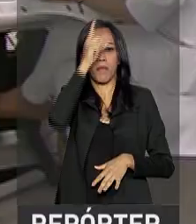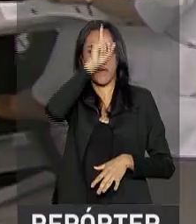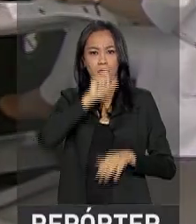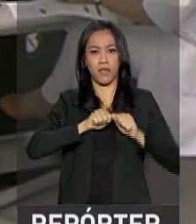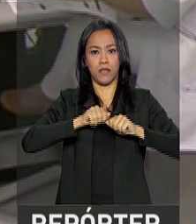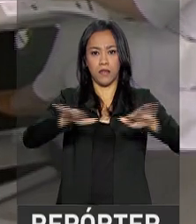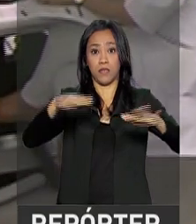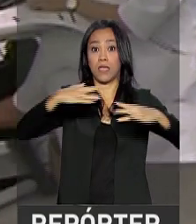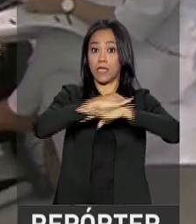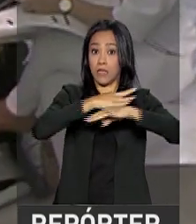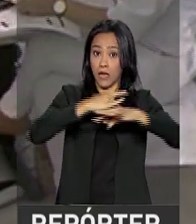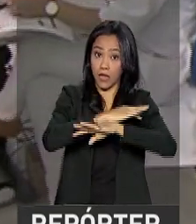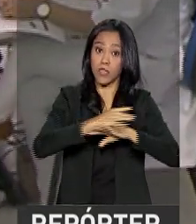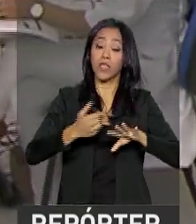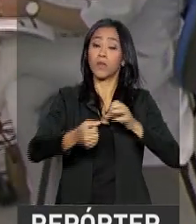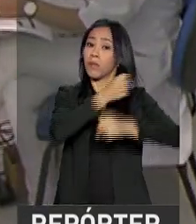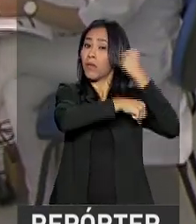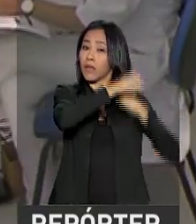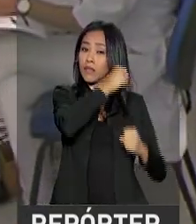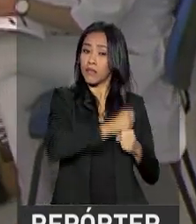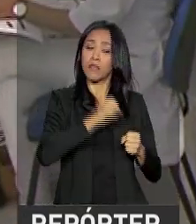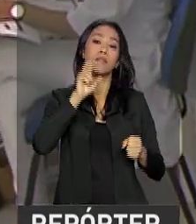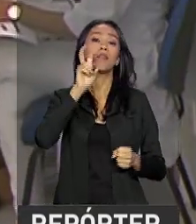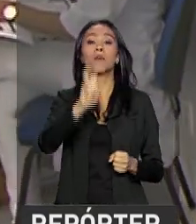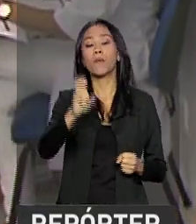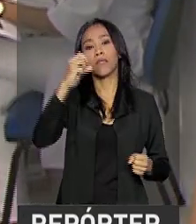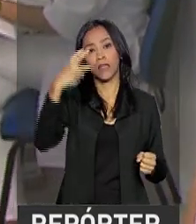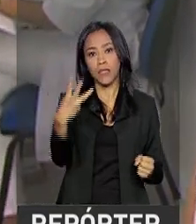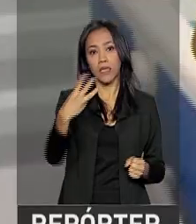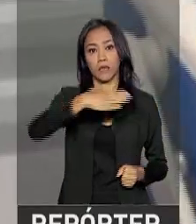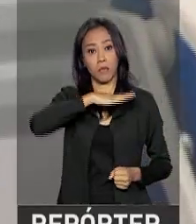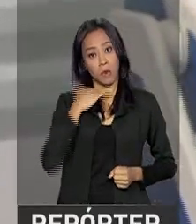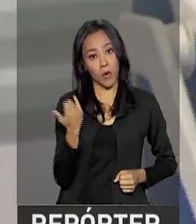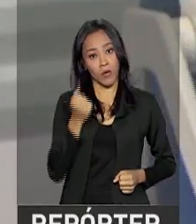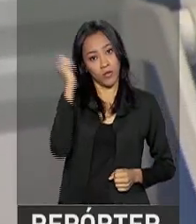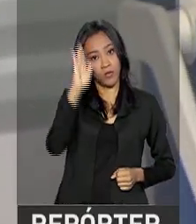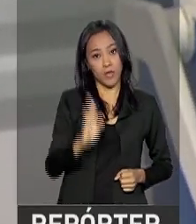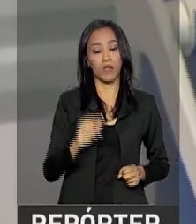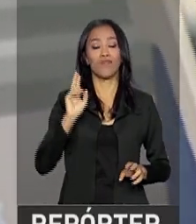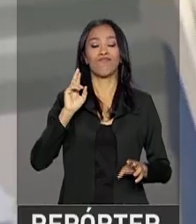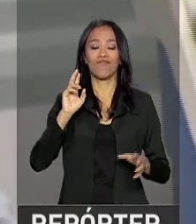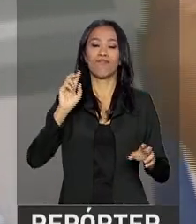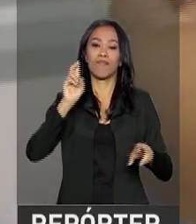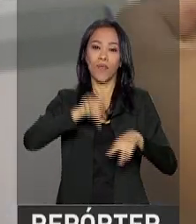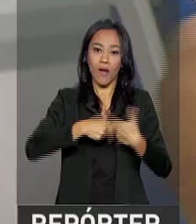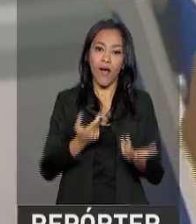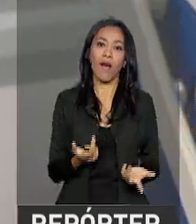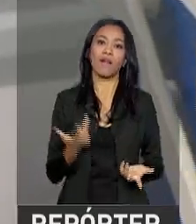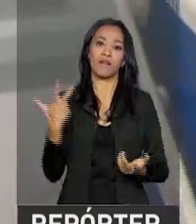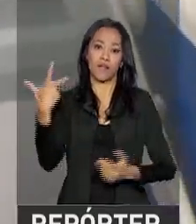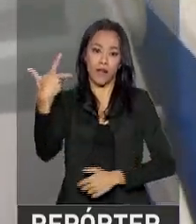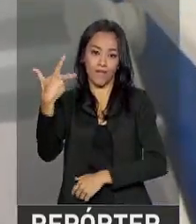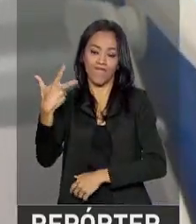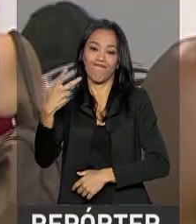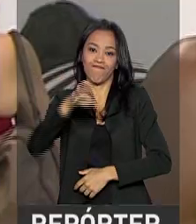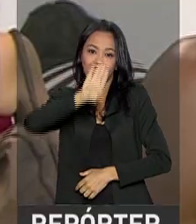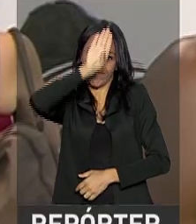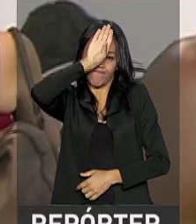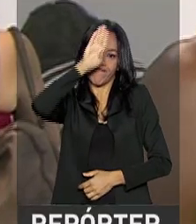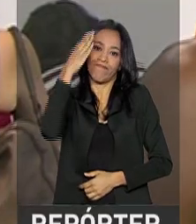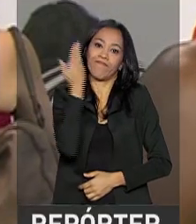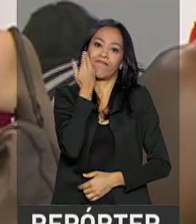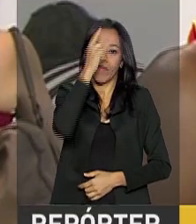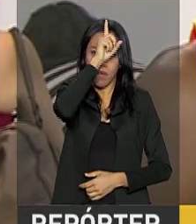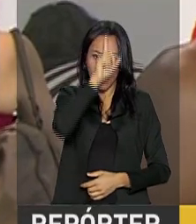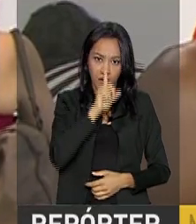foram registradas 53 mortes no brasil causadas pelo tipo silvestre da febre amarela é um